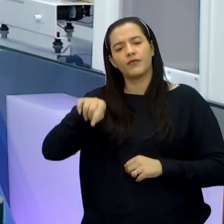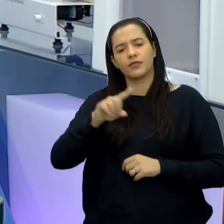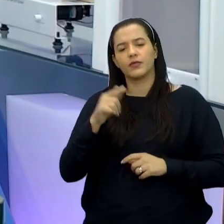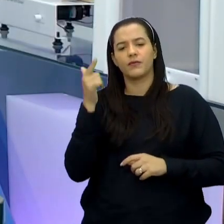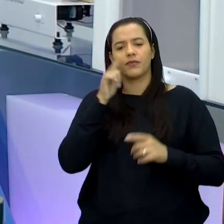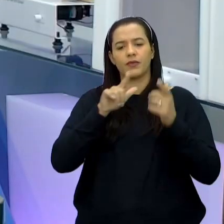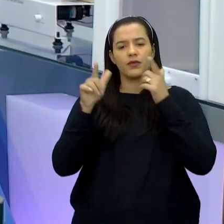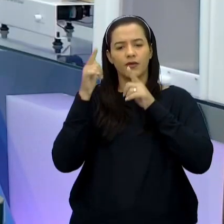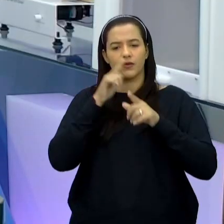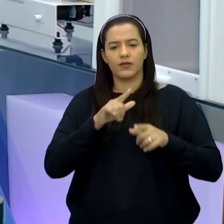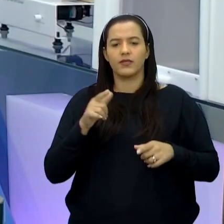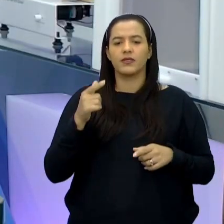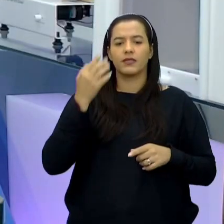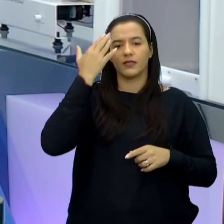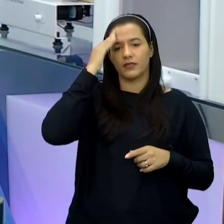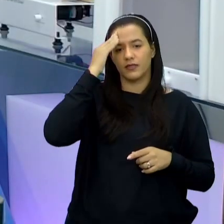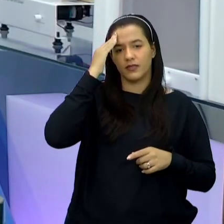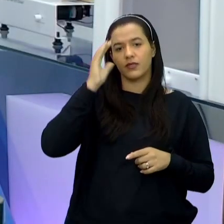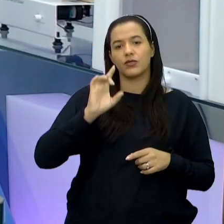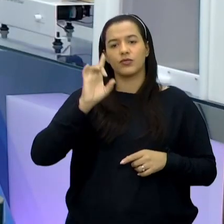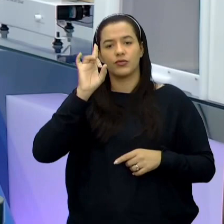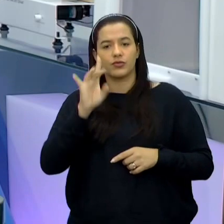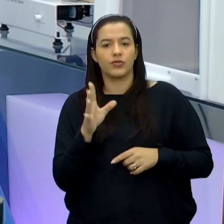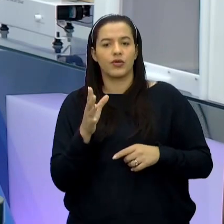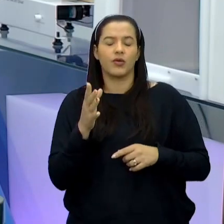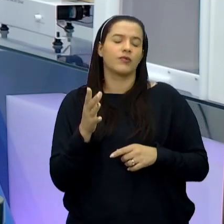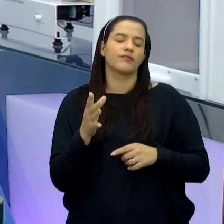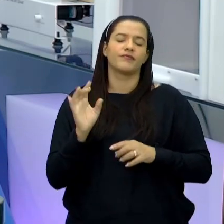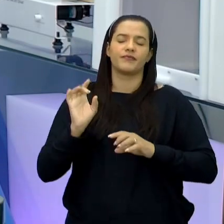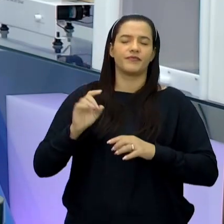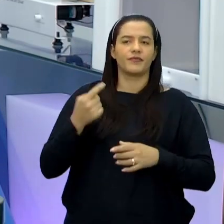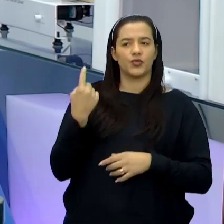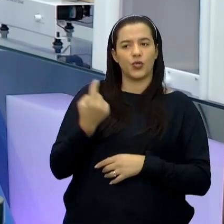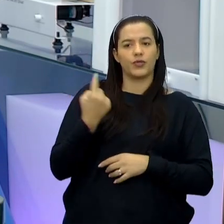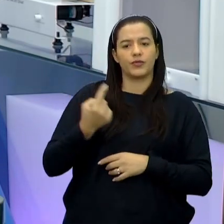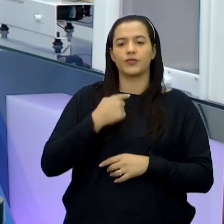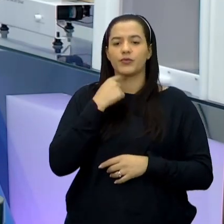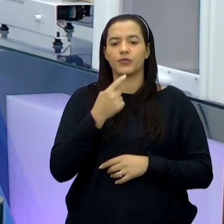muitas coisas que só no teórico você não consegue compreender.